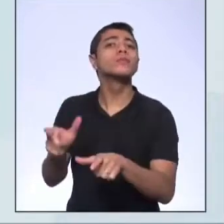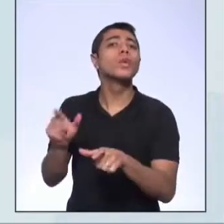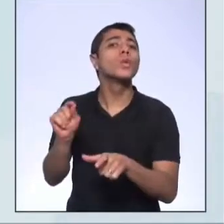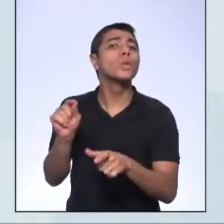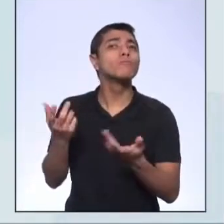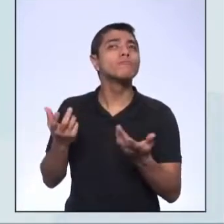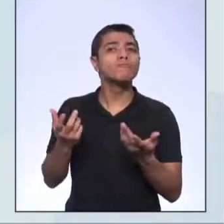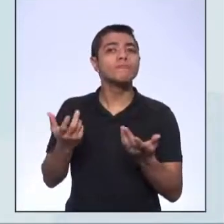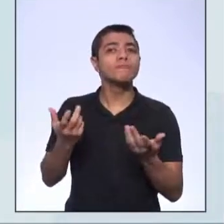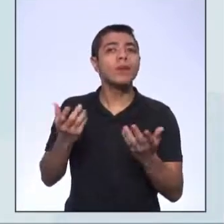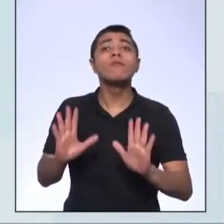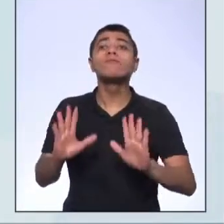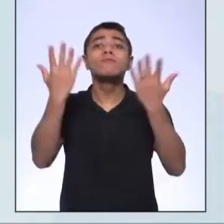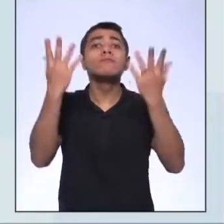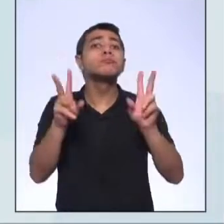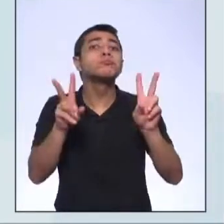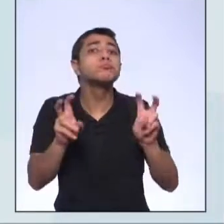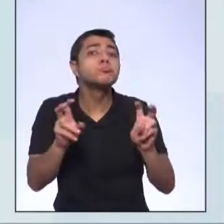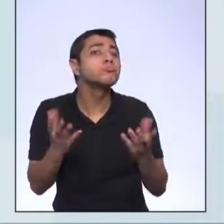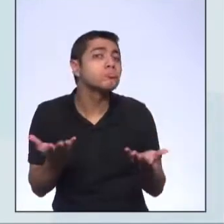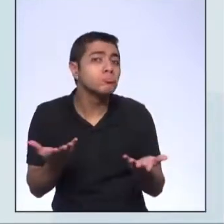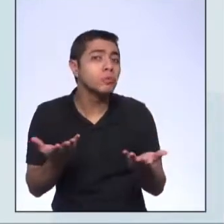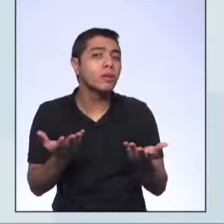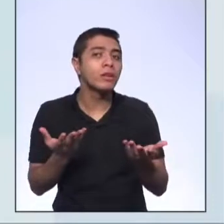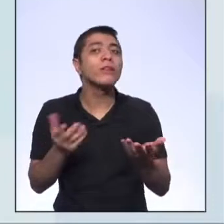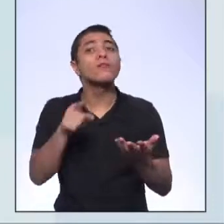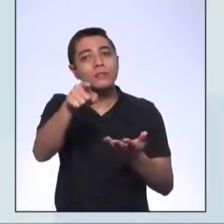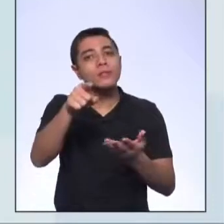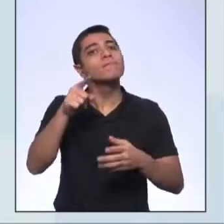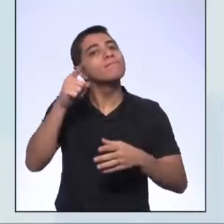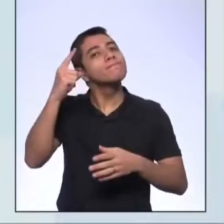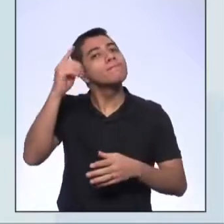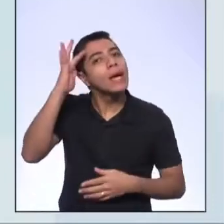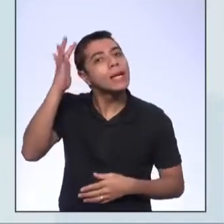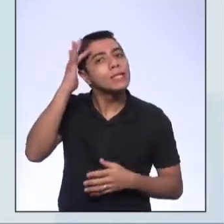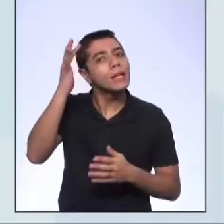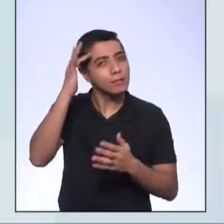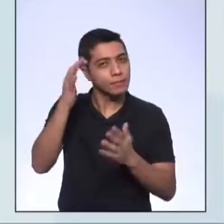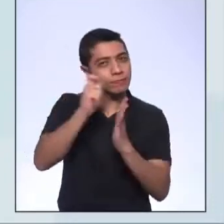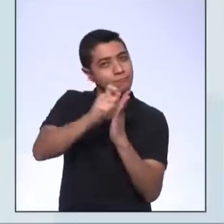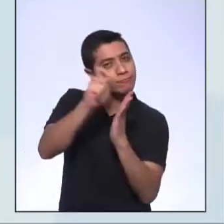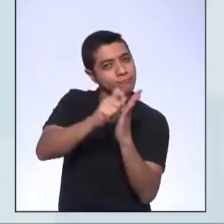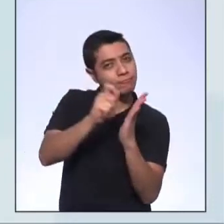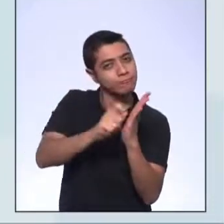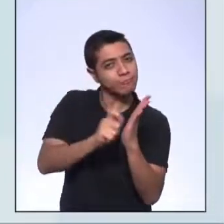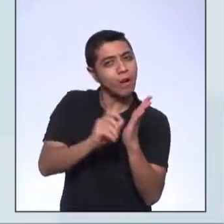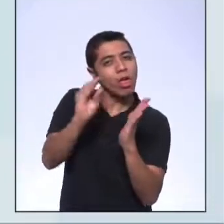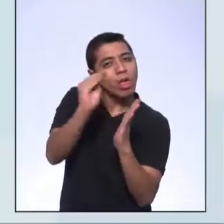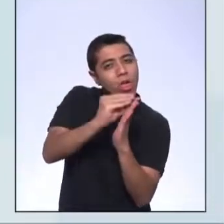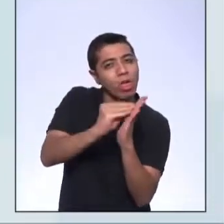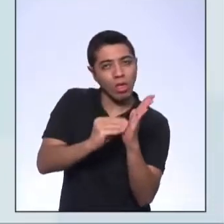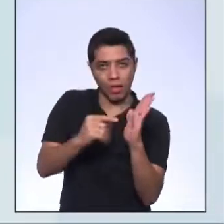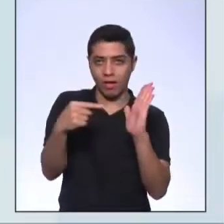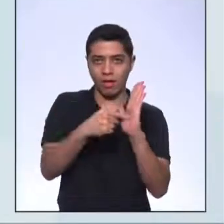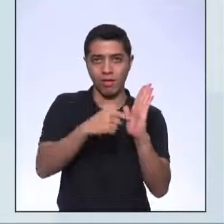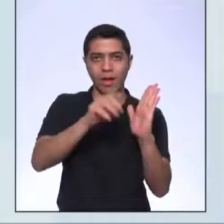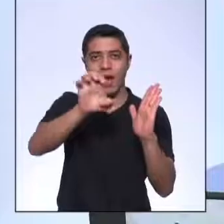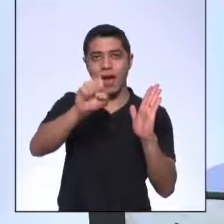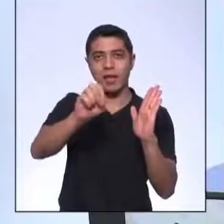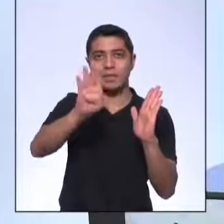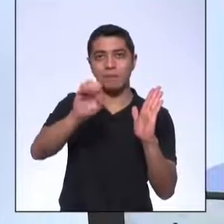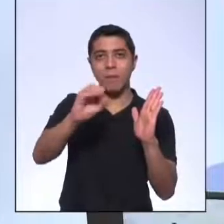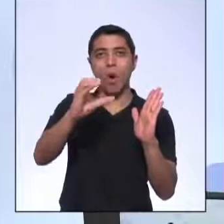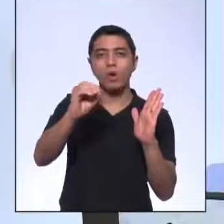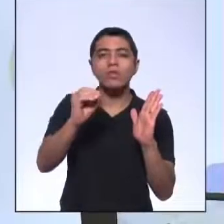registrando tudo aí nesses moço tá Para que você já começa é a pensar nesse projeto aí quando do retorno às aulas